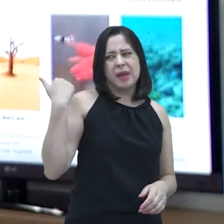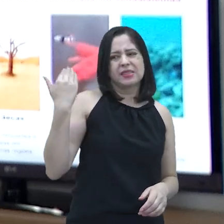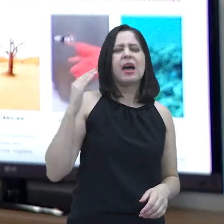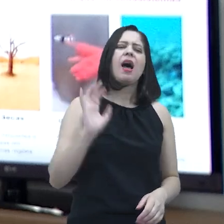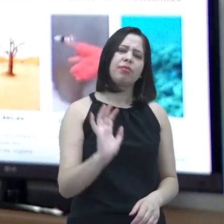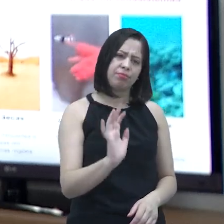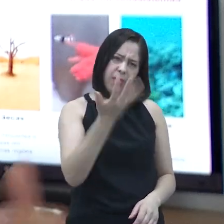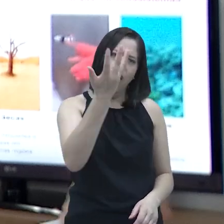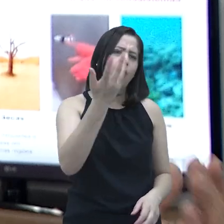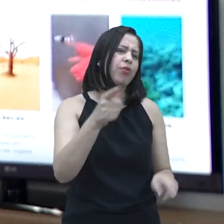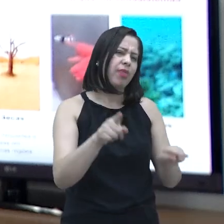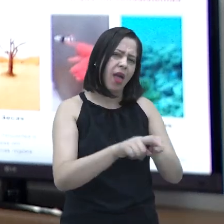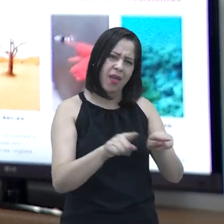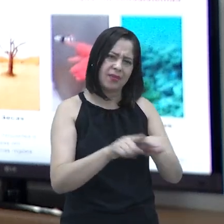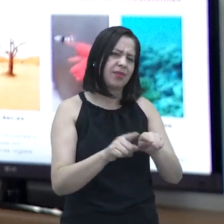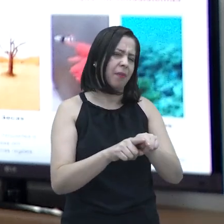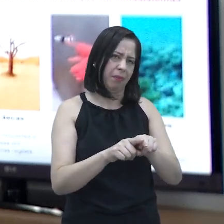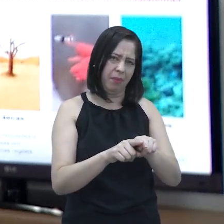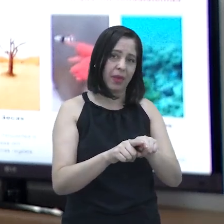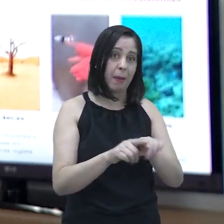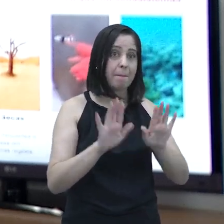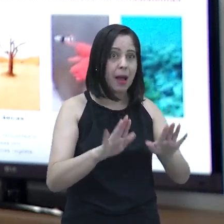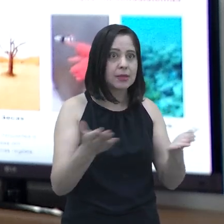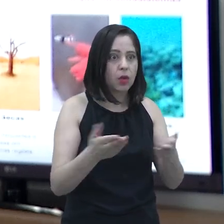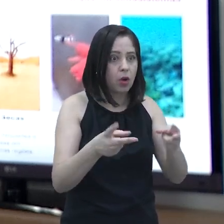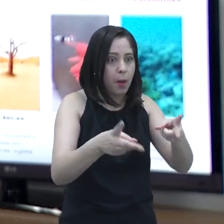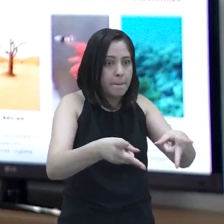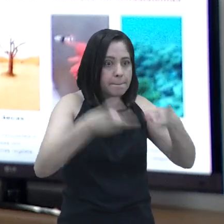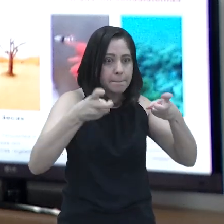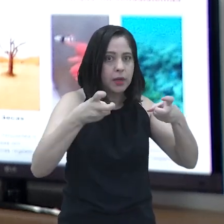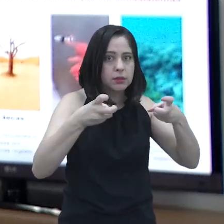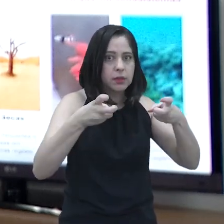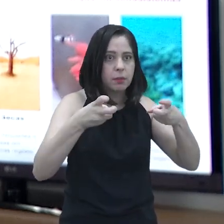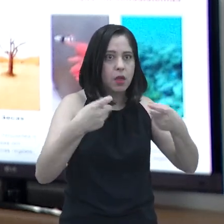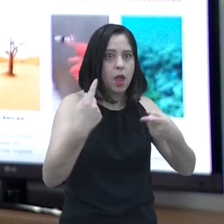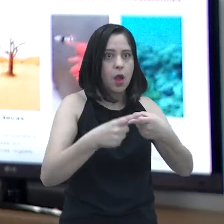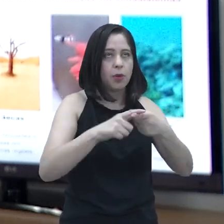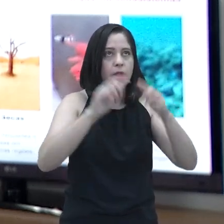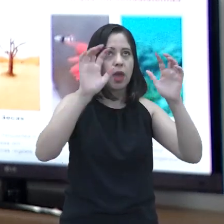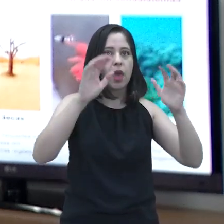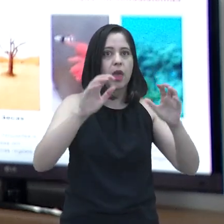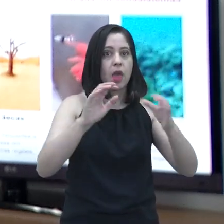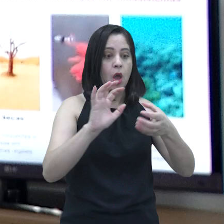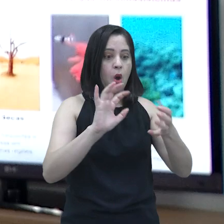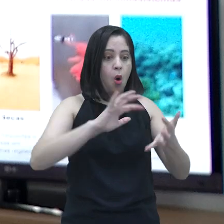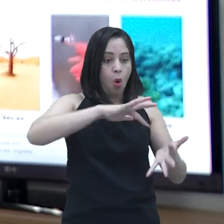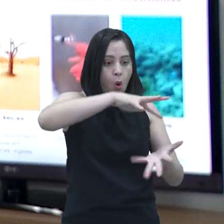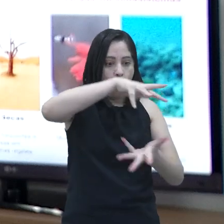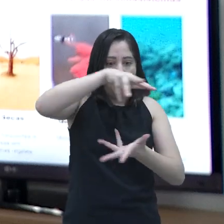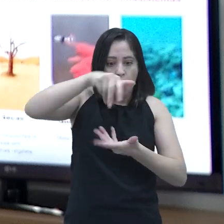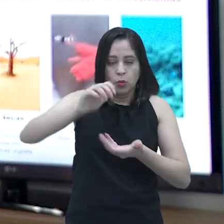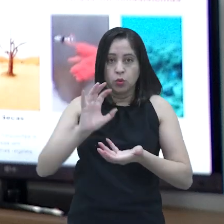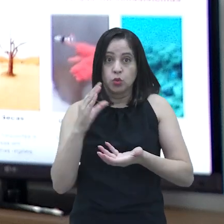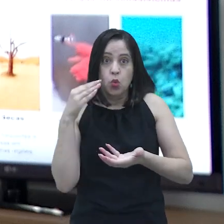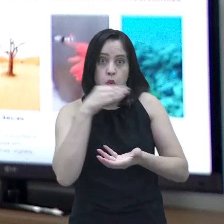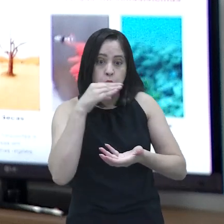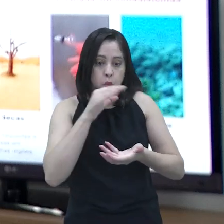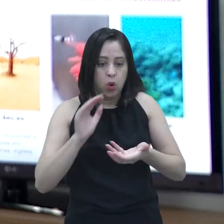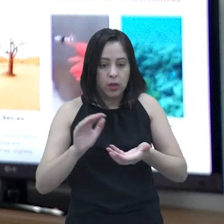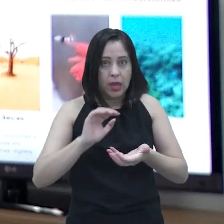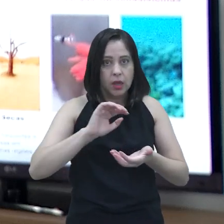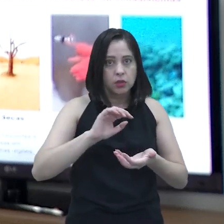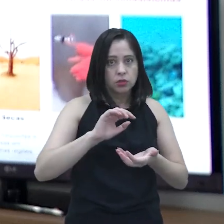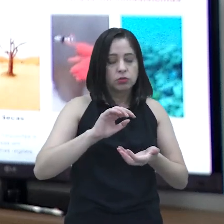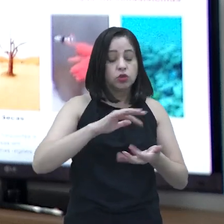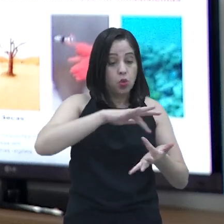acontecendo realmente já aconteceram no passado. E algo que tem se observado aqui como consequência justa do aquecimento global e